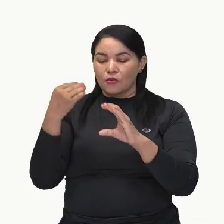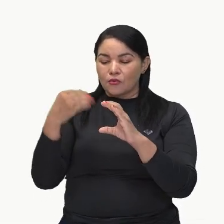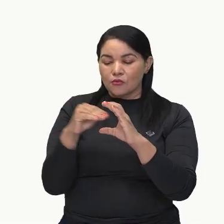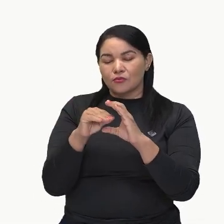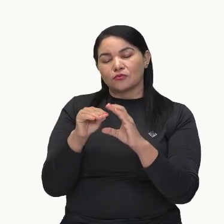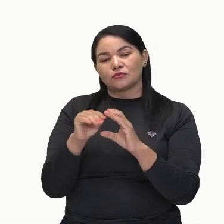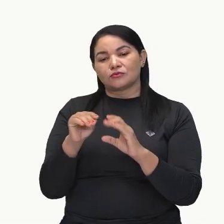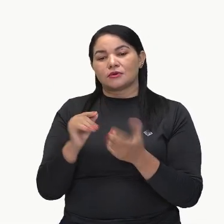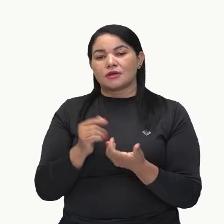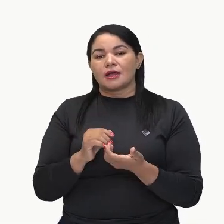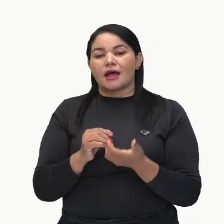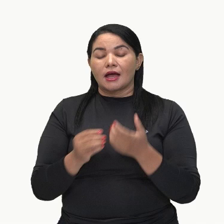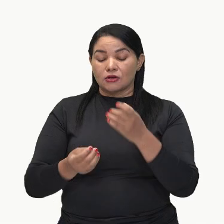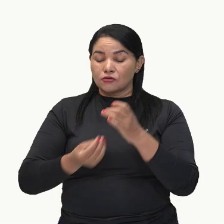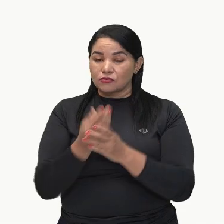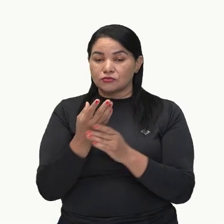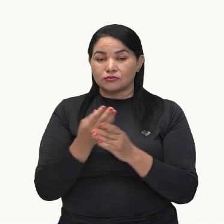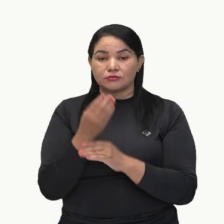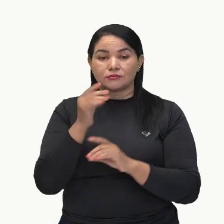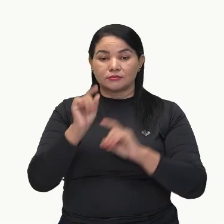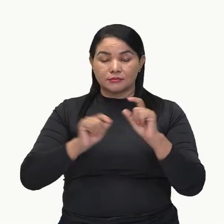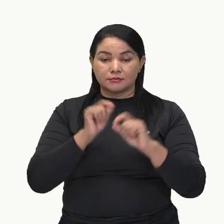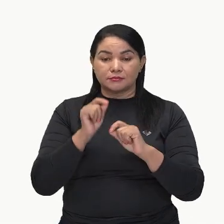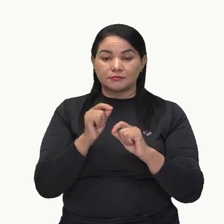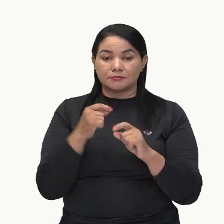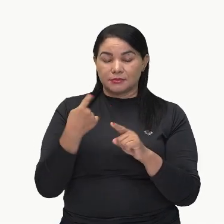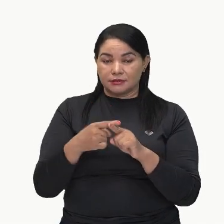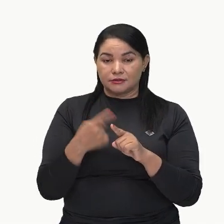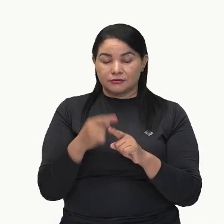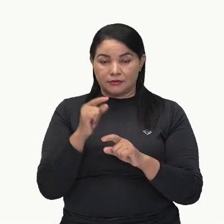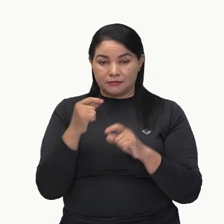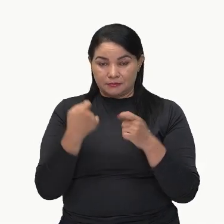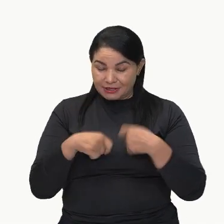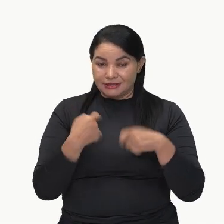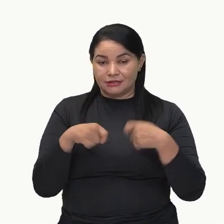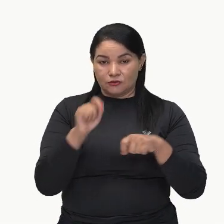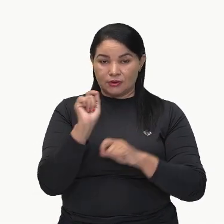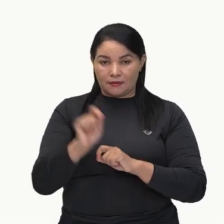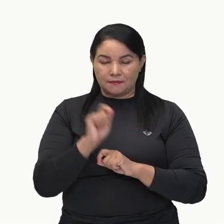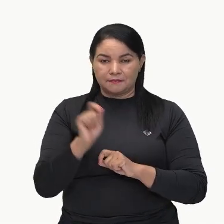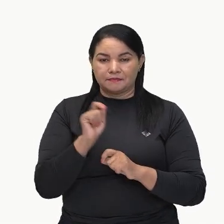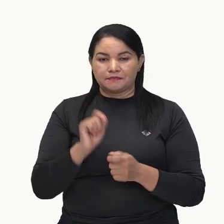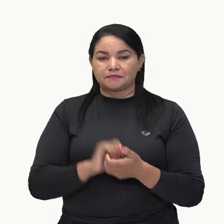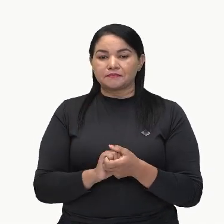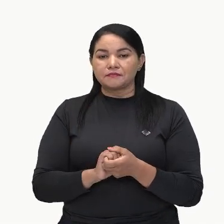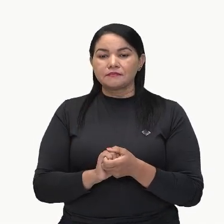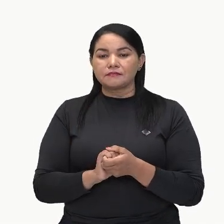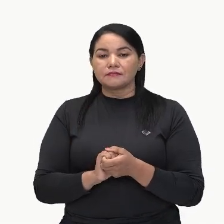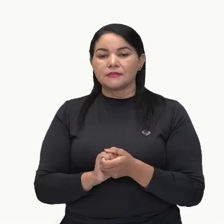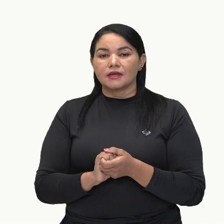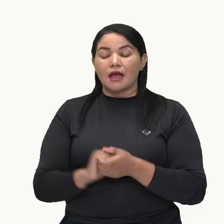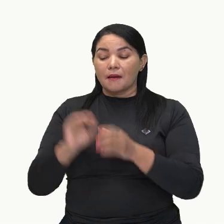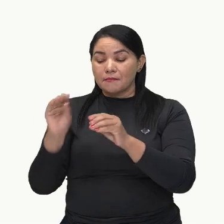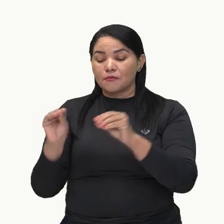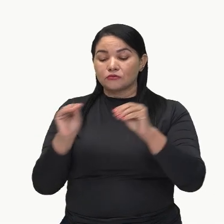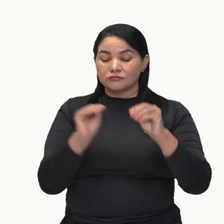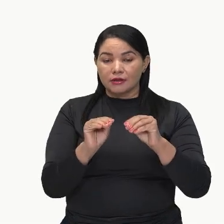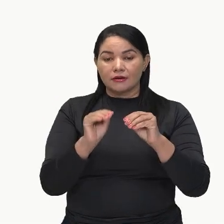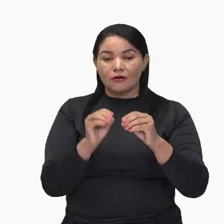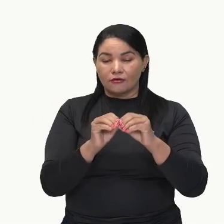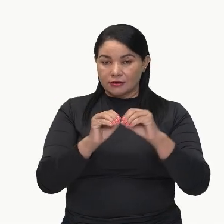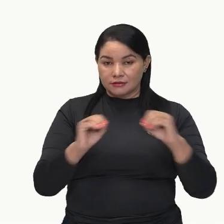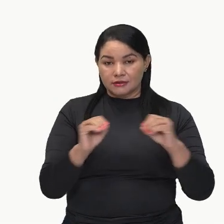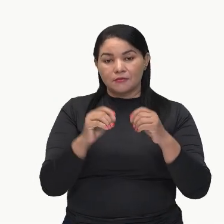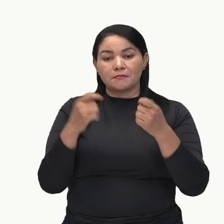essas construções em que a palavra costuma aparecer num canto, eu coloco em outro, eu vou ter que isolar